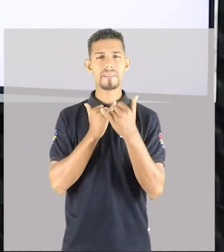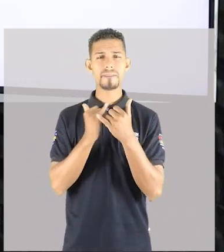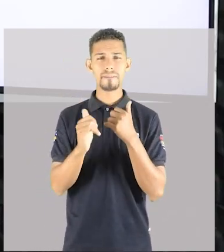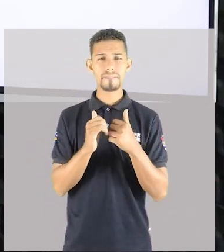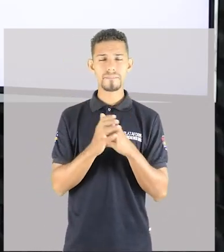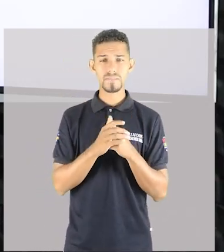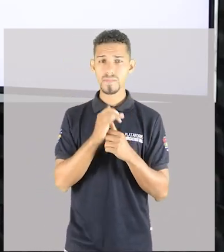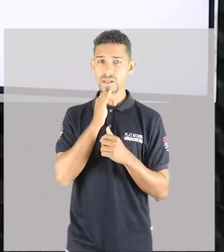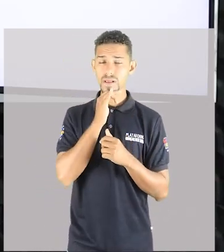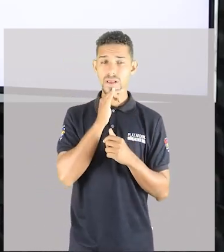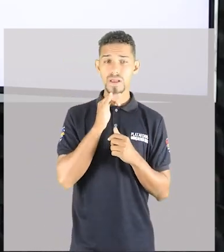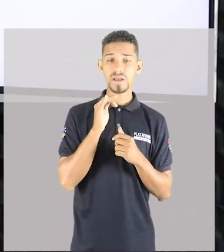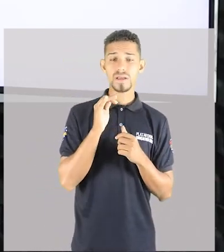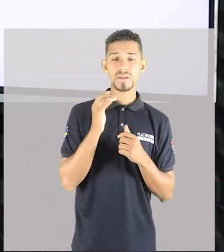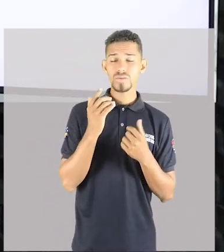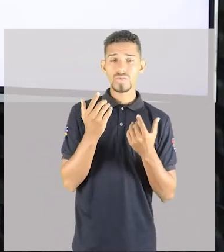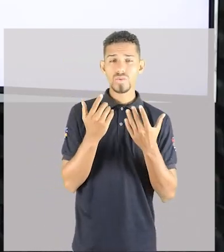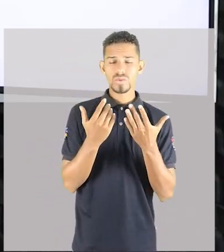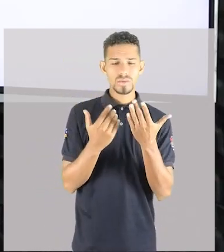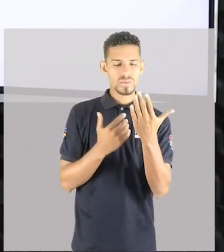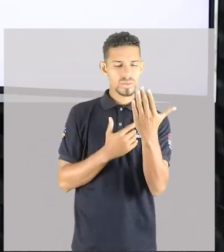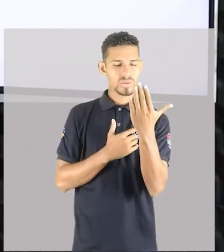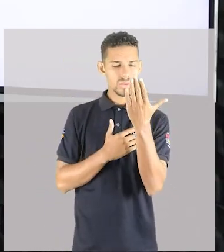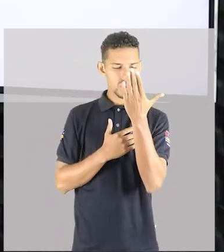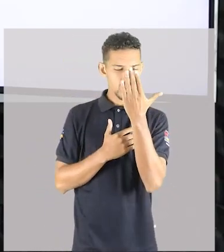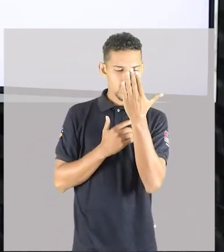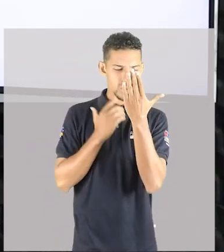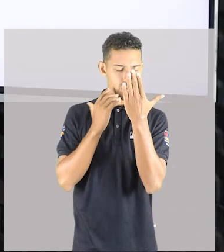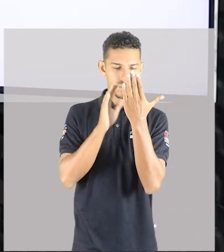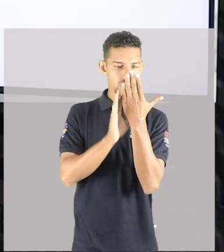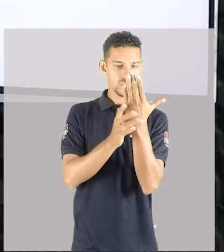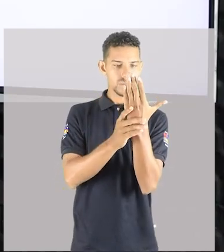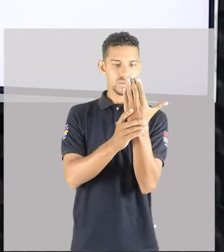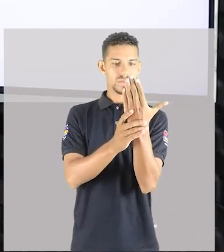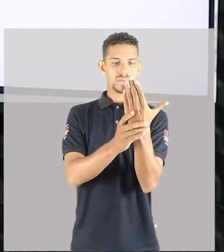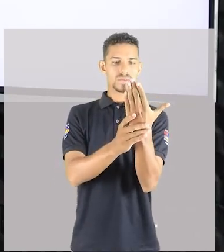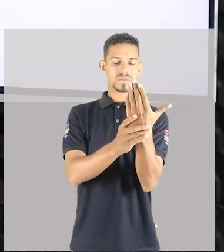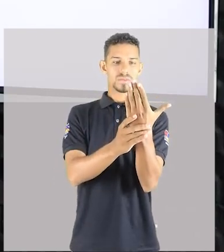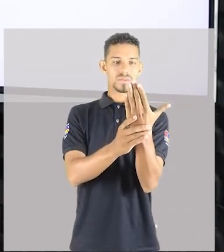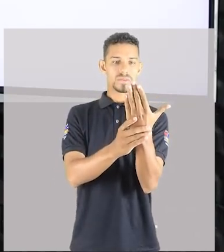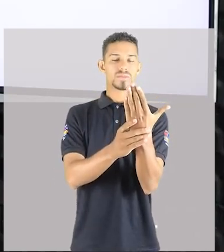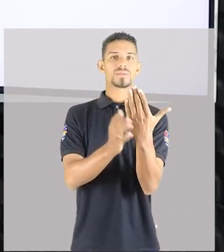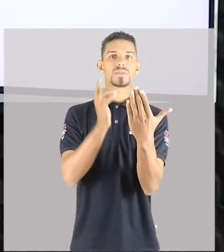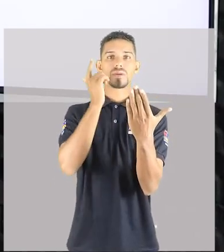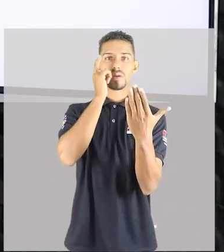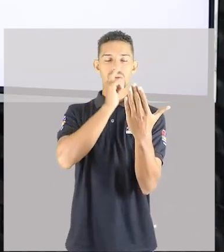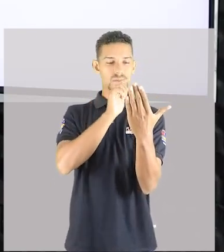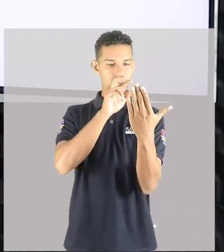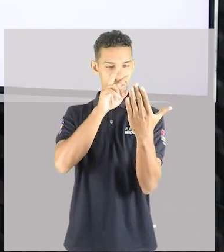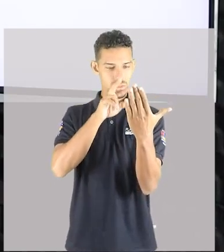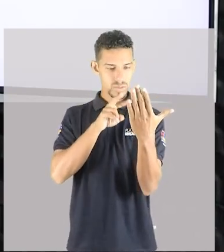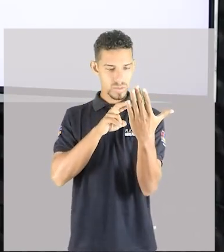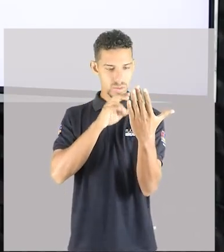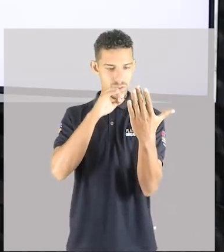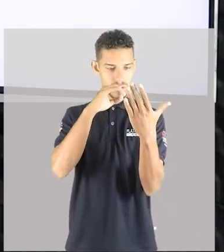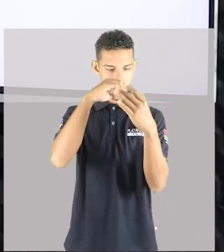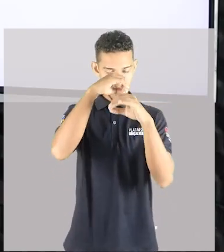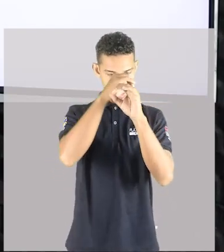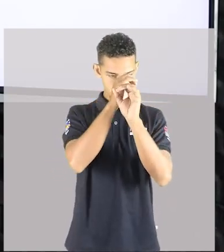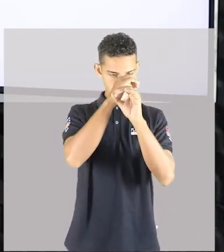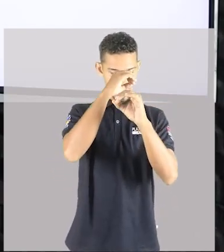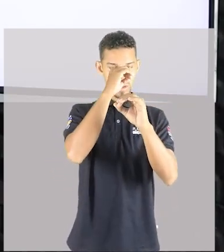hipermetropia, tá? Você não consegue mais ver de perto, você tem que colocar os objetos assim, ó, para poder olhar. E a correção é a mesma correção